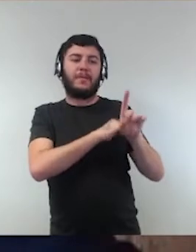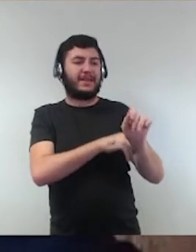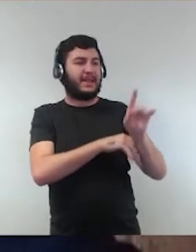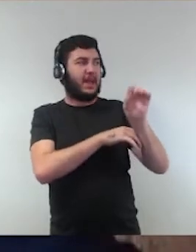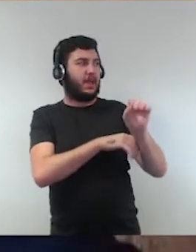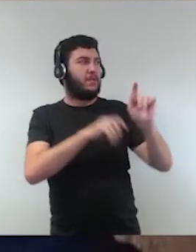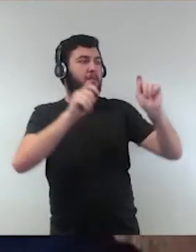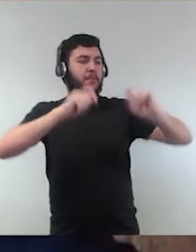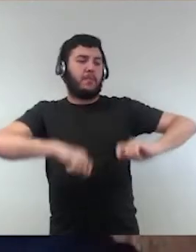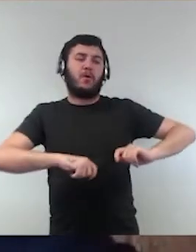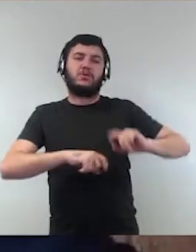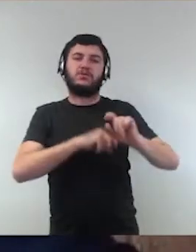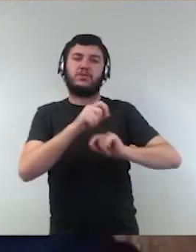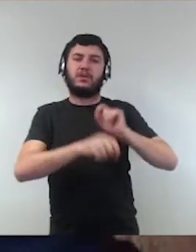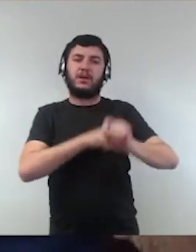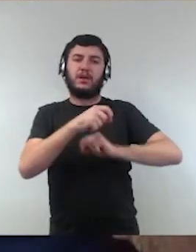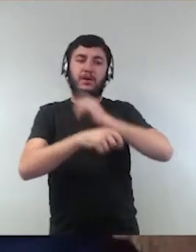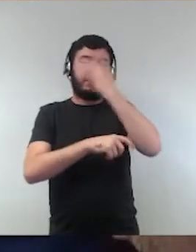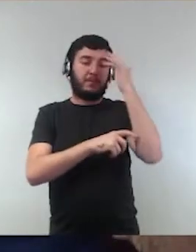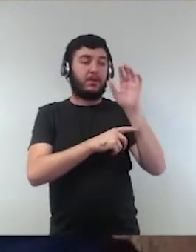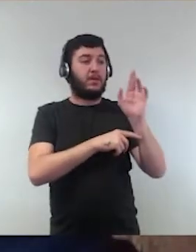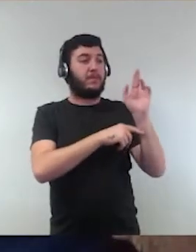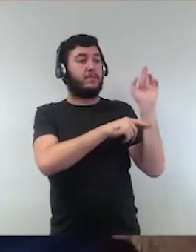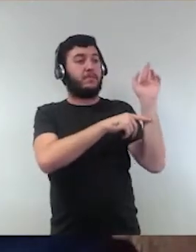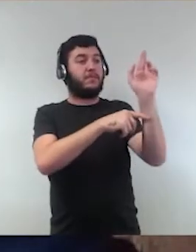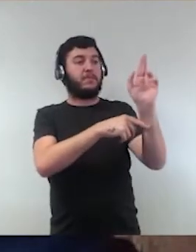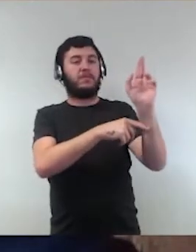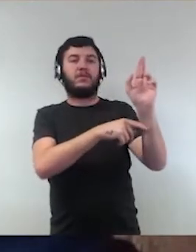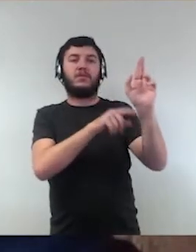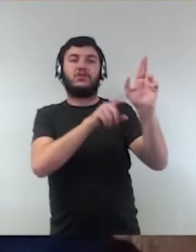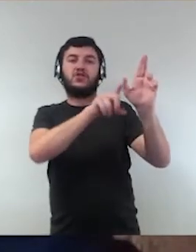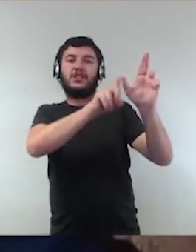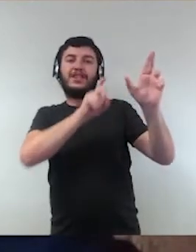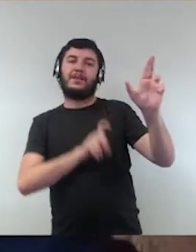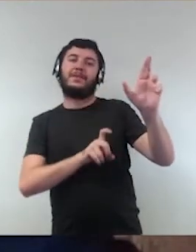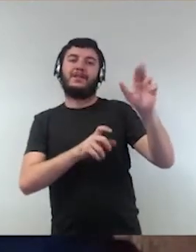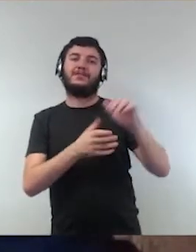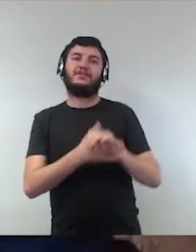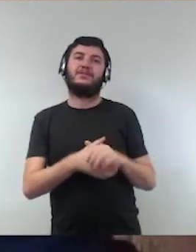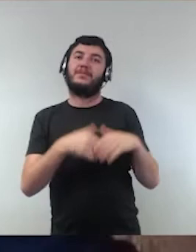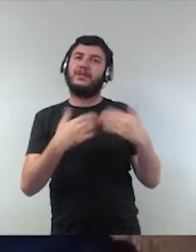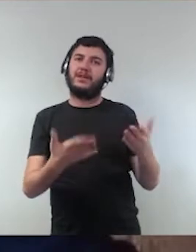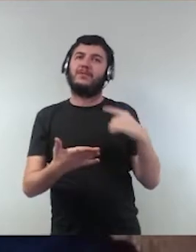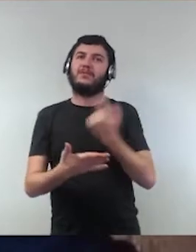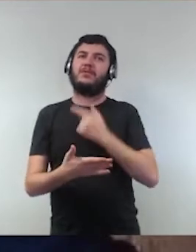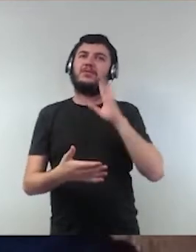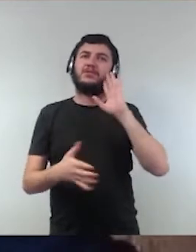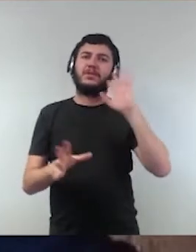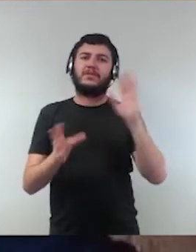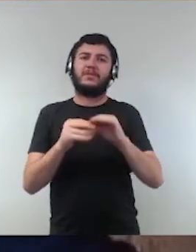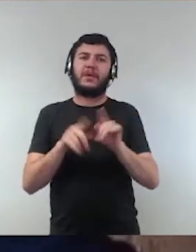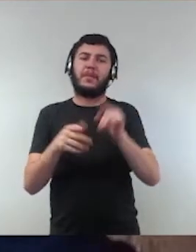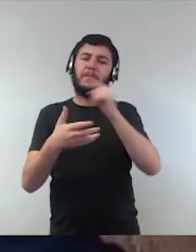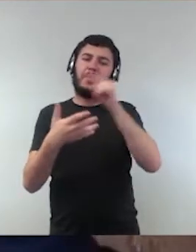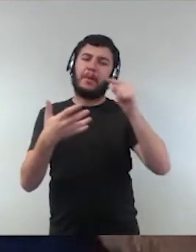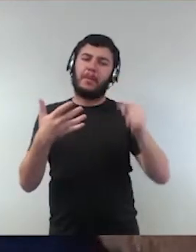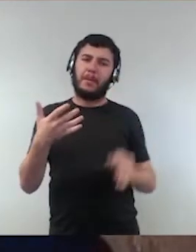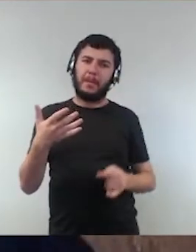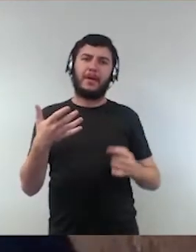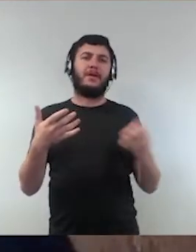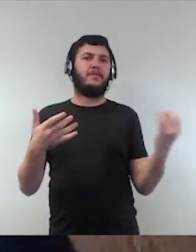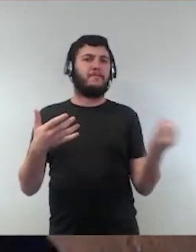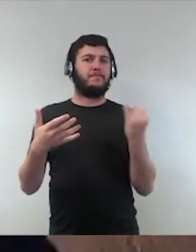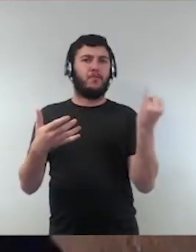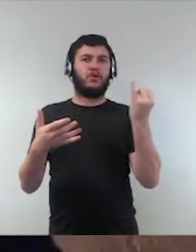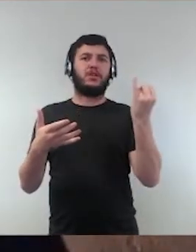deve ser feita por parte de uma autoridade independente. Esses pontos são muito relevantes porque, de uma certa